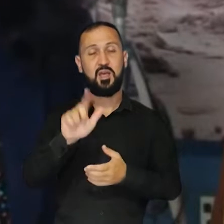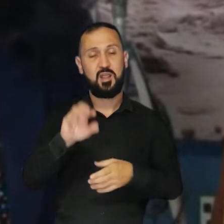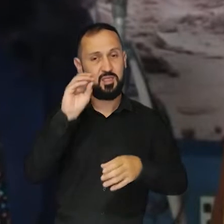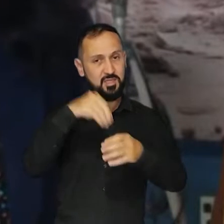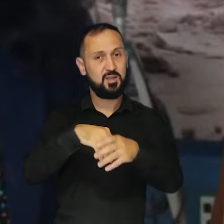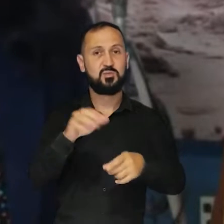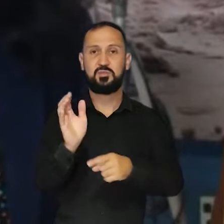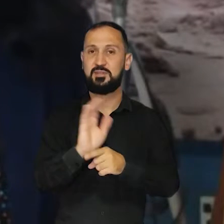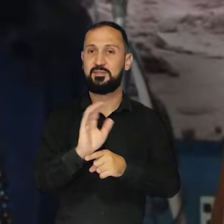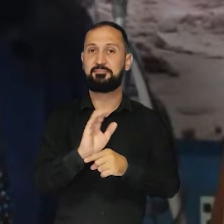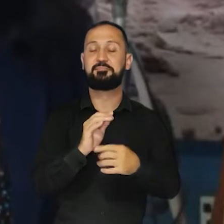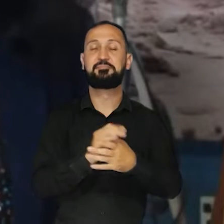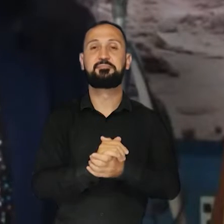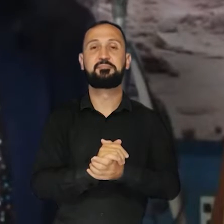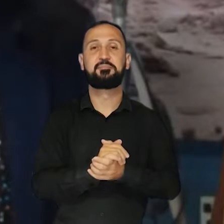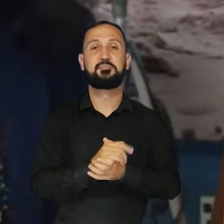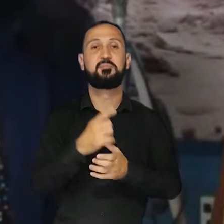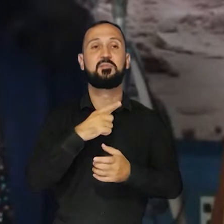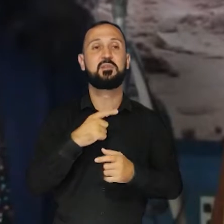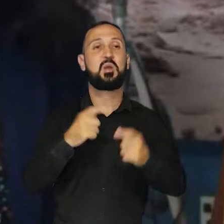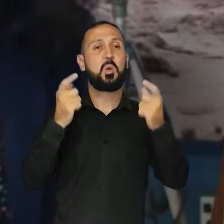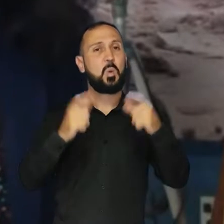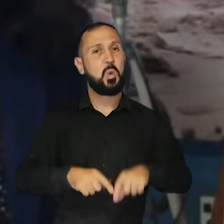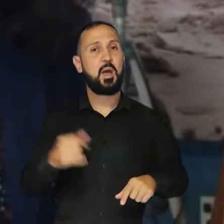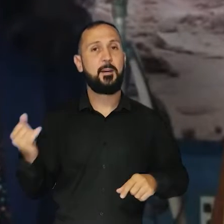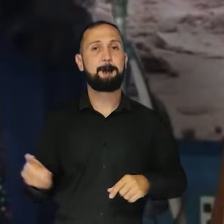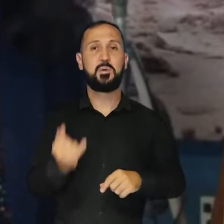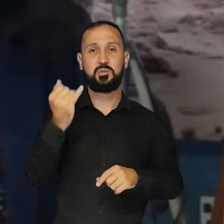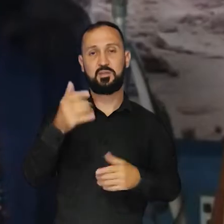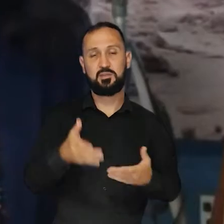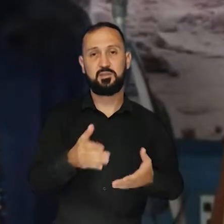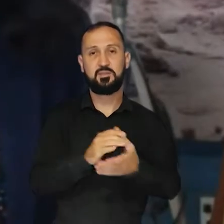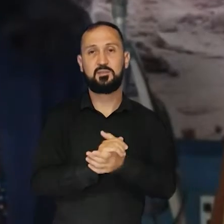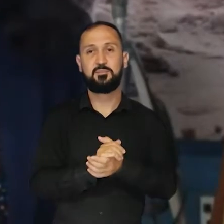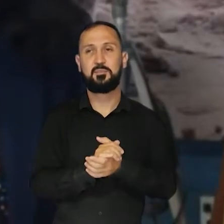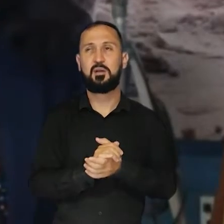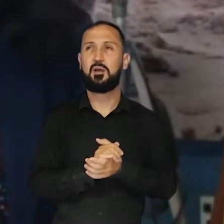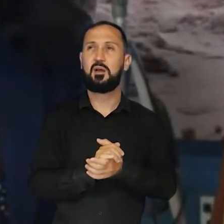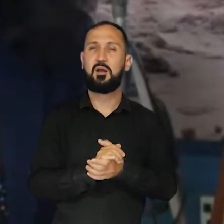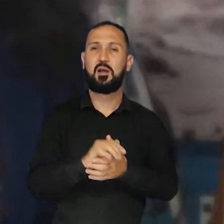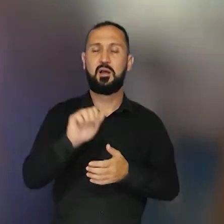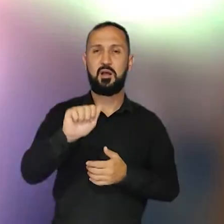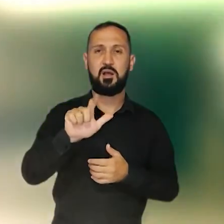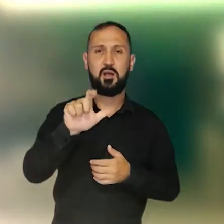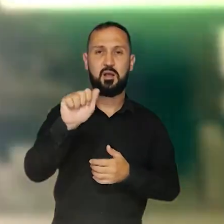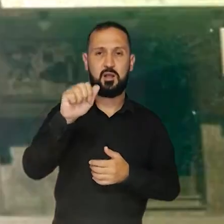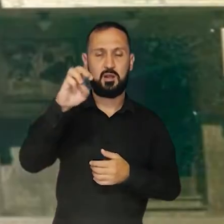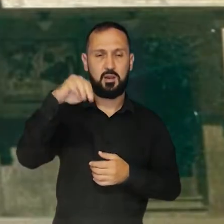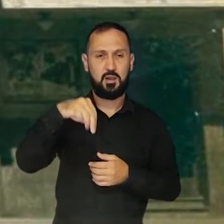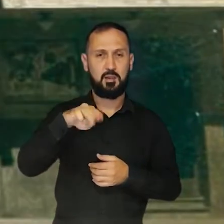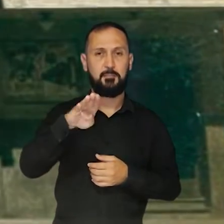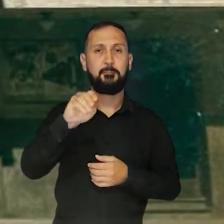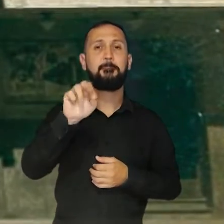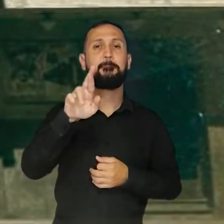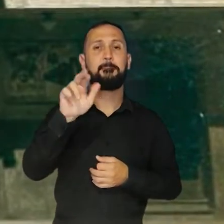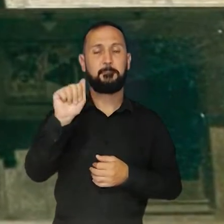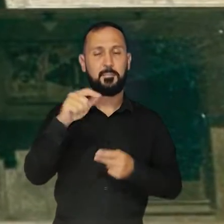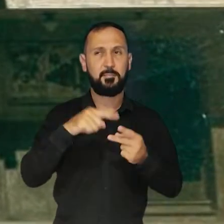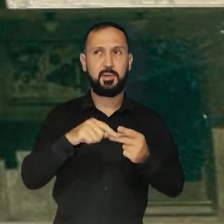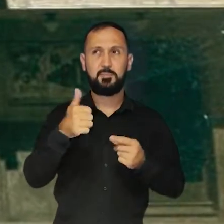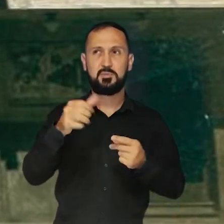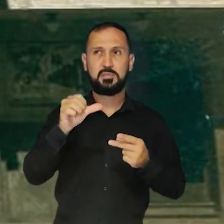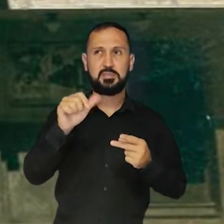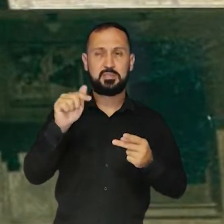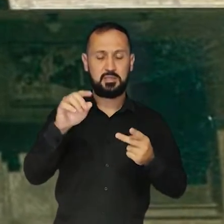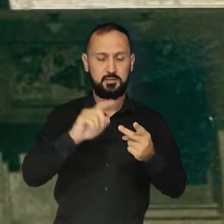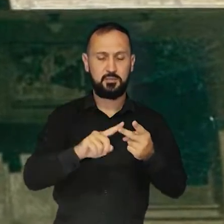irem, era o cinema, né? Então, a gente tinha aqui espaços super significativos, o Ailambra, que foi demolido nos anos